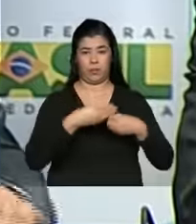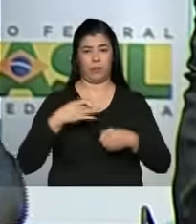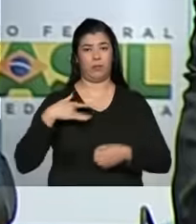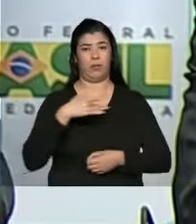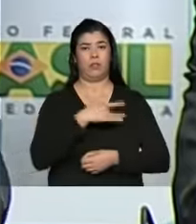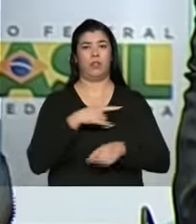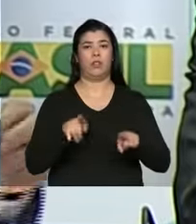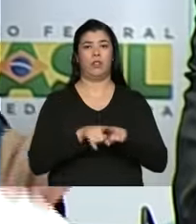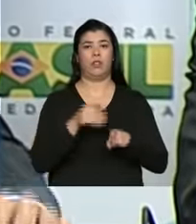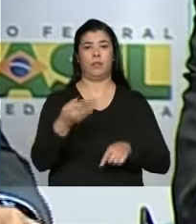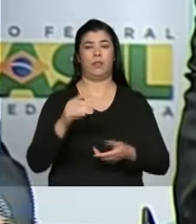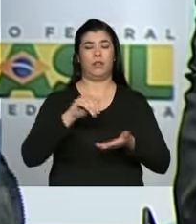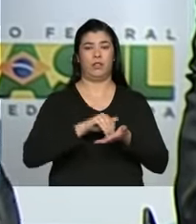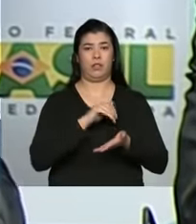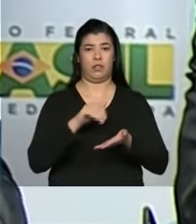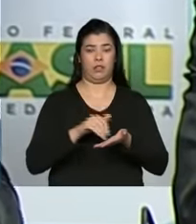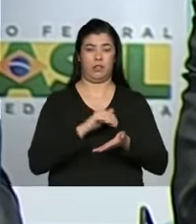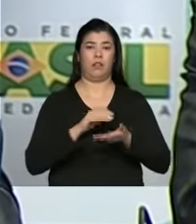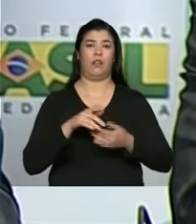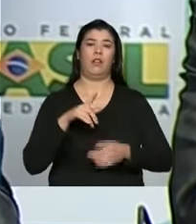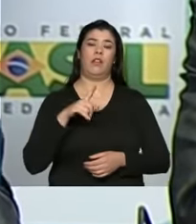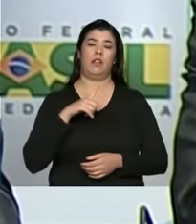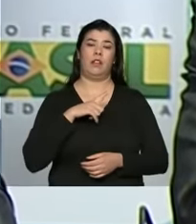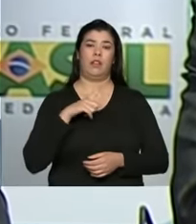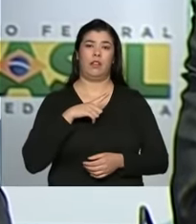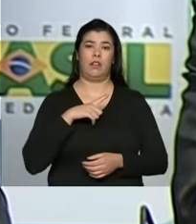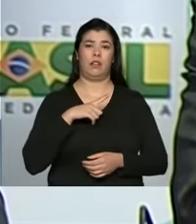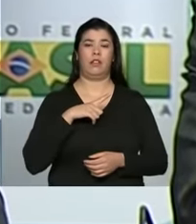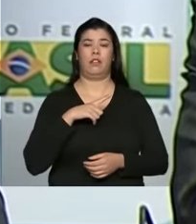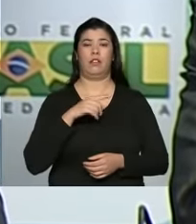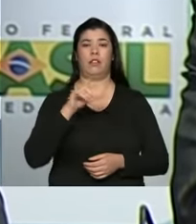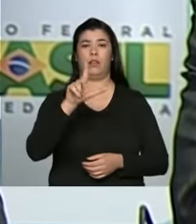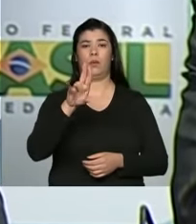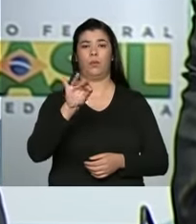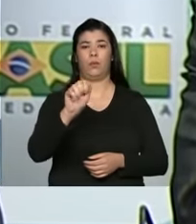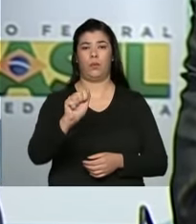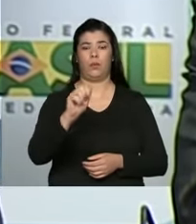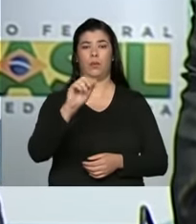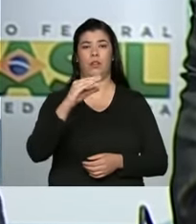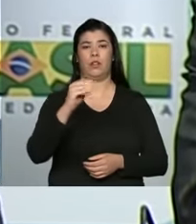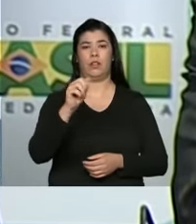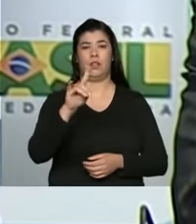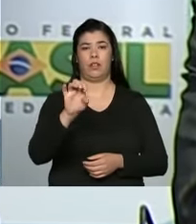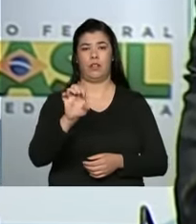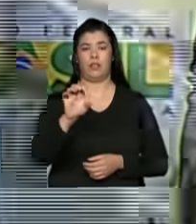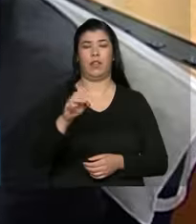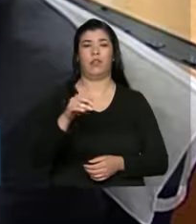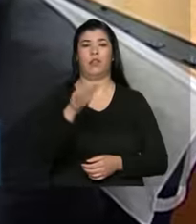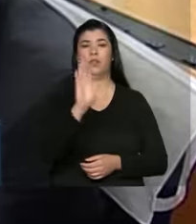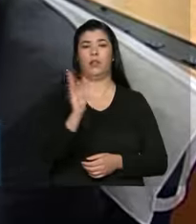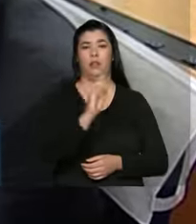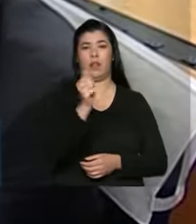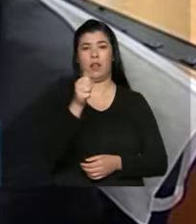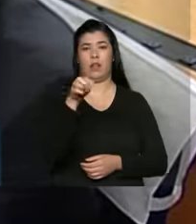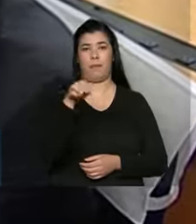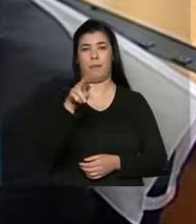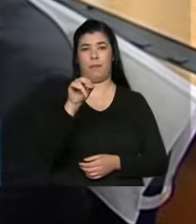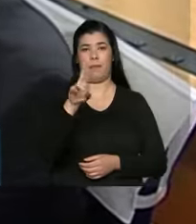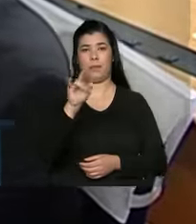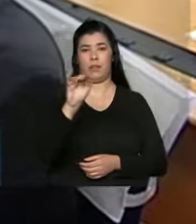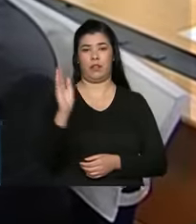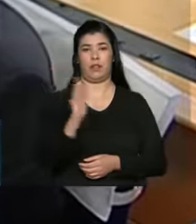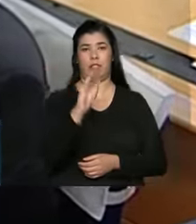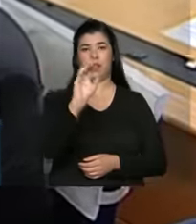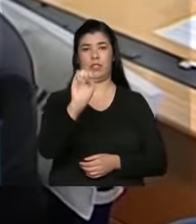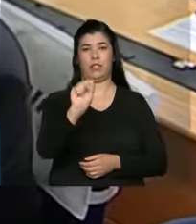secretária executiva eh o Lucas do CAD O Amauri da senacon e o Gabriel Sampaio da secretaria de